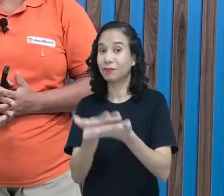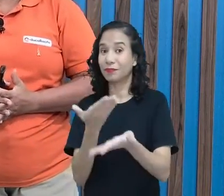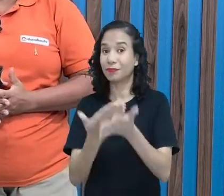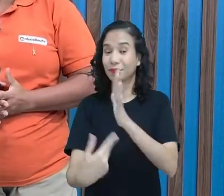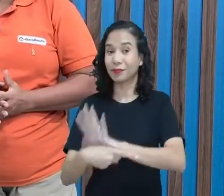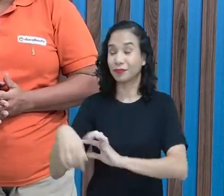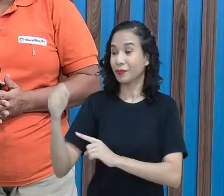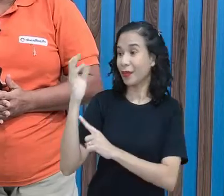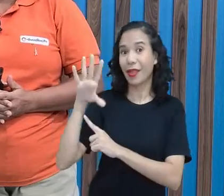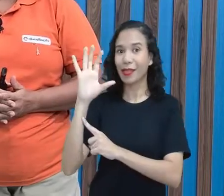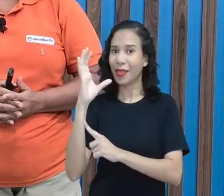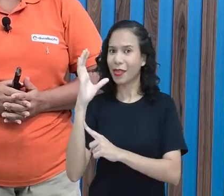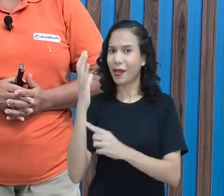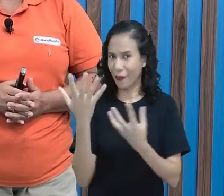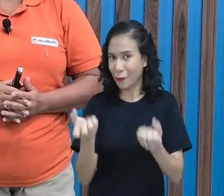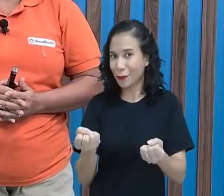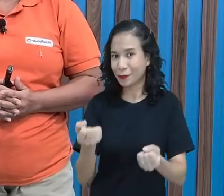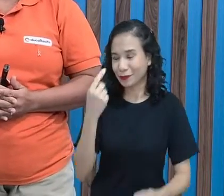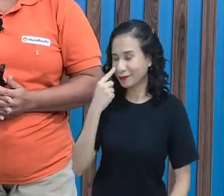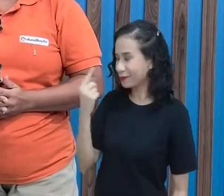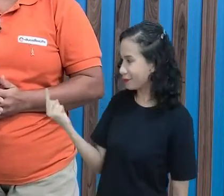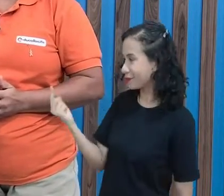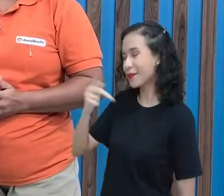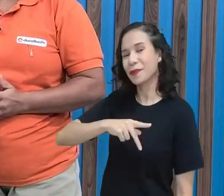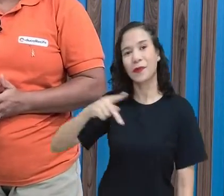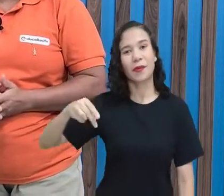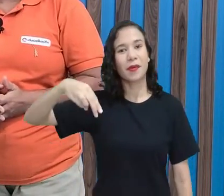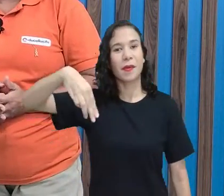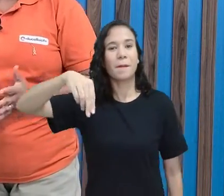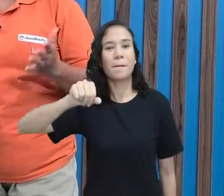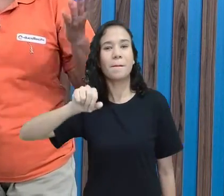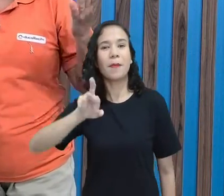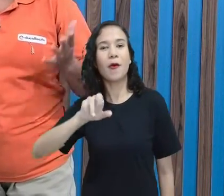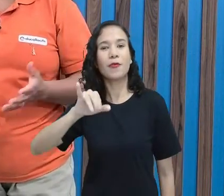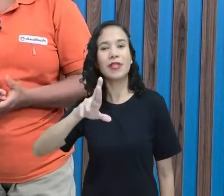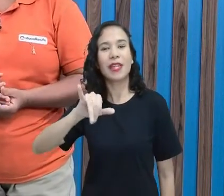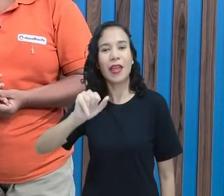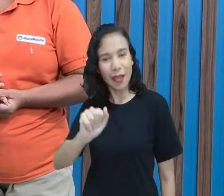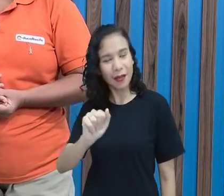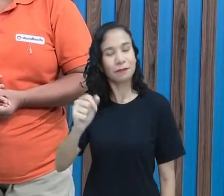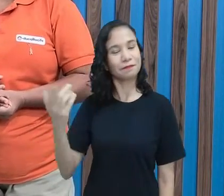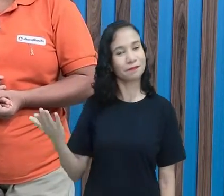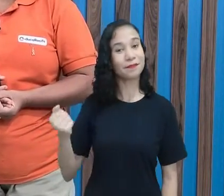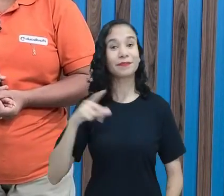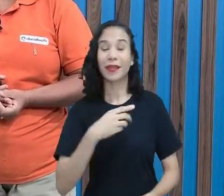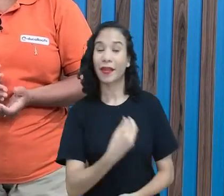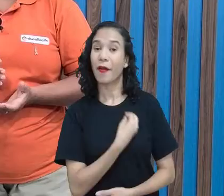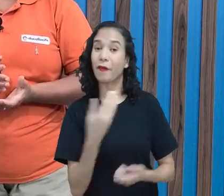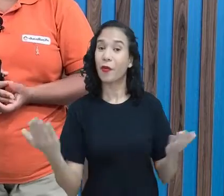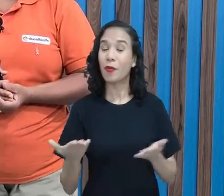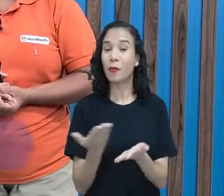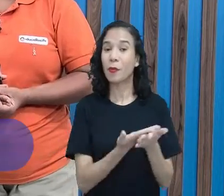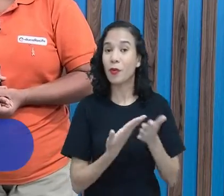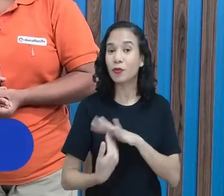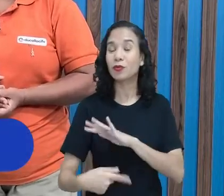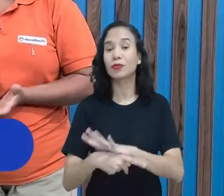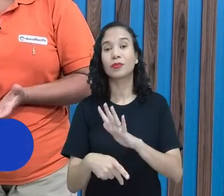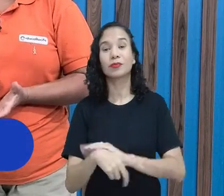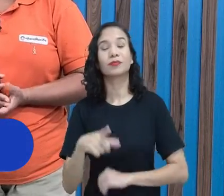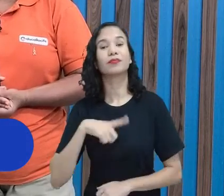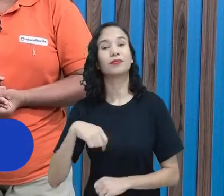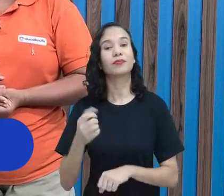de ciências. Eu, professora Mauricé Joana, estou aqui para trabalhar com vocês o componente